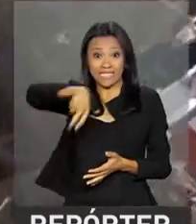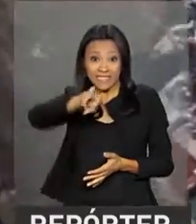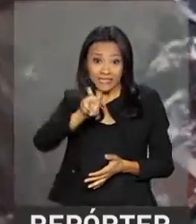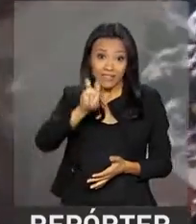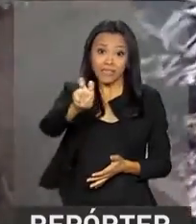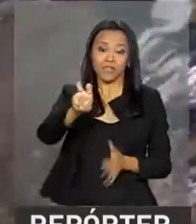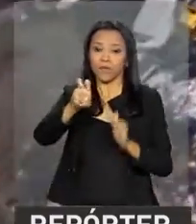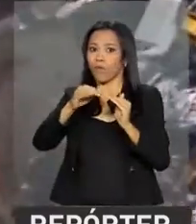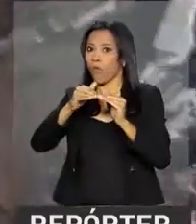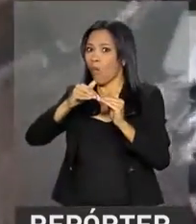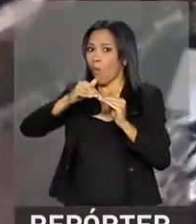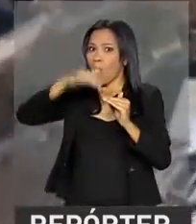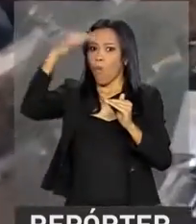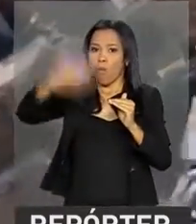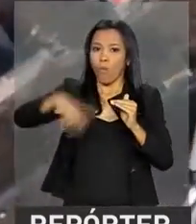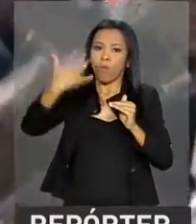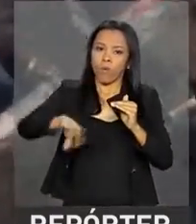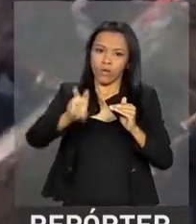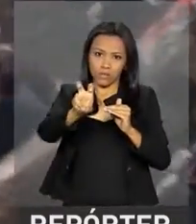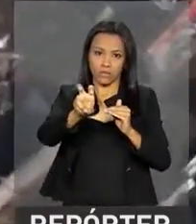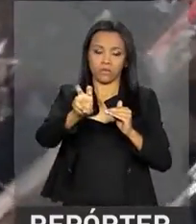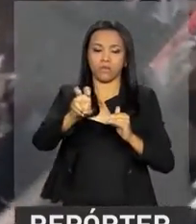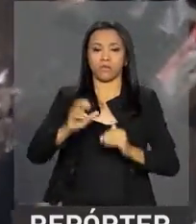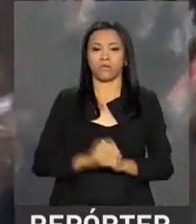alta registrada para furacões.